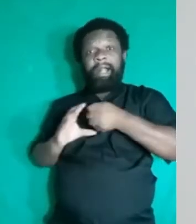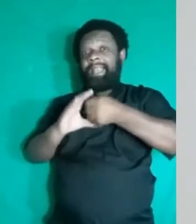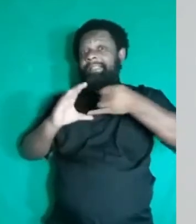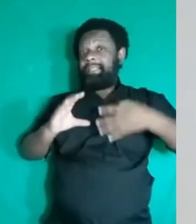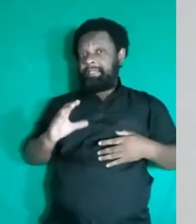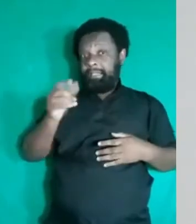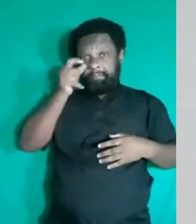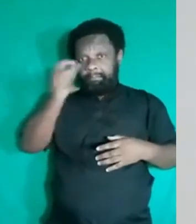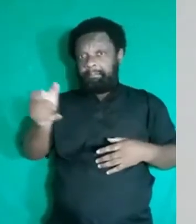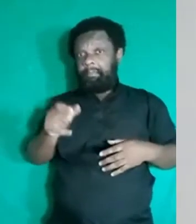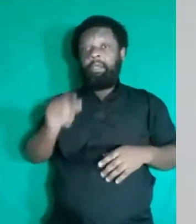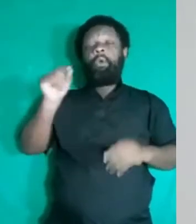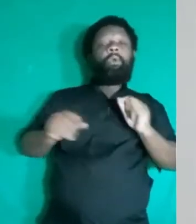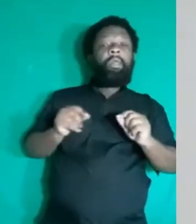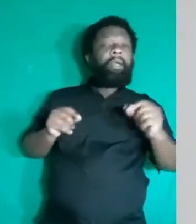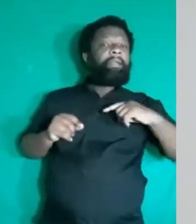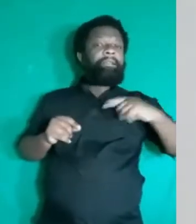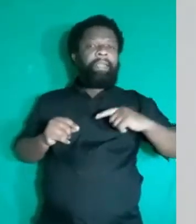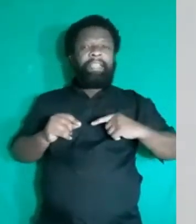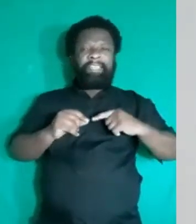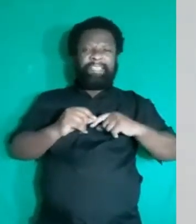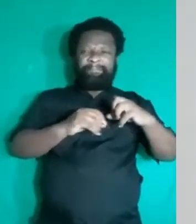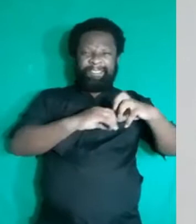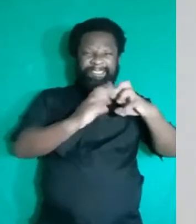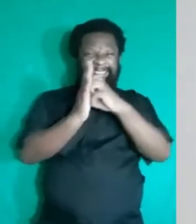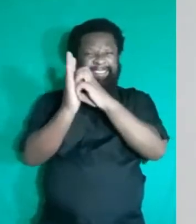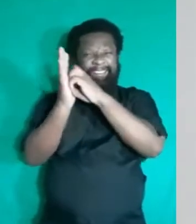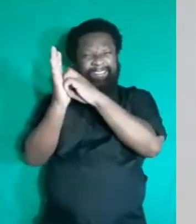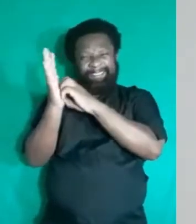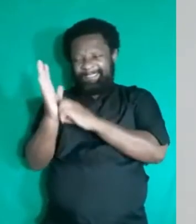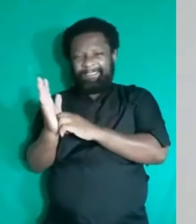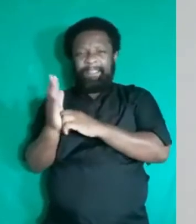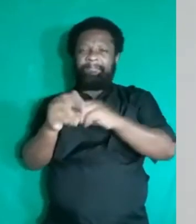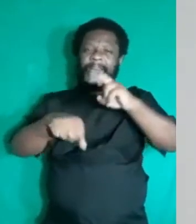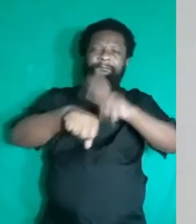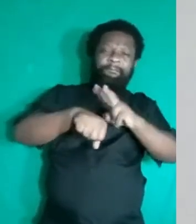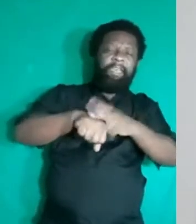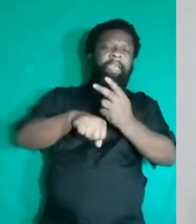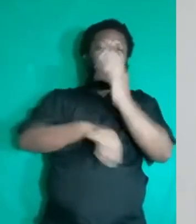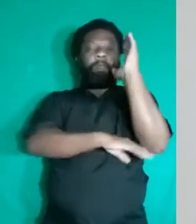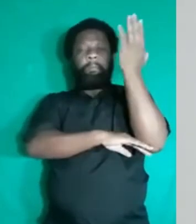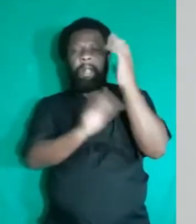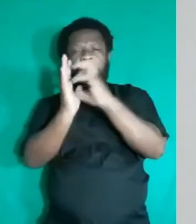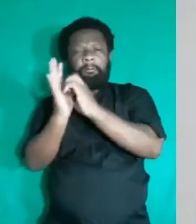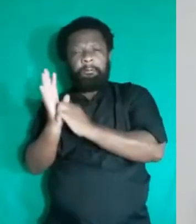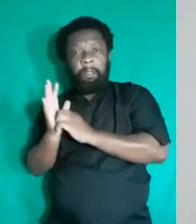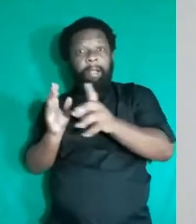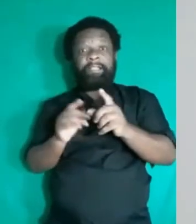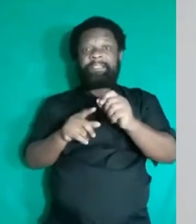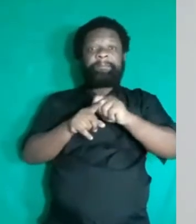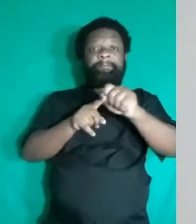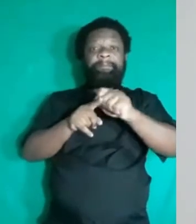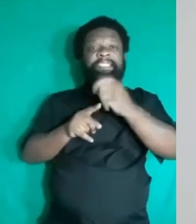ele na sua forma aquosa, ele tem uma peculiaridade, tem uma característica muito interessante. Ele consegue corroer vários materiais,